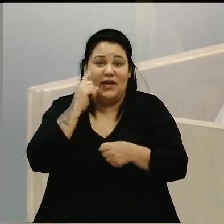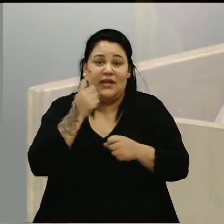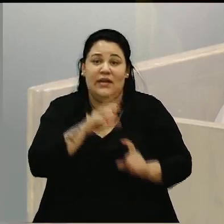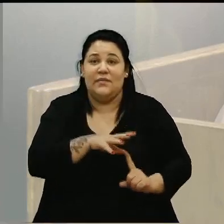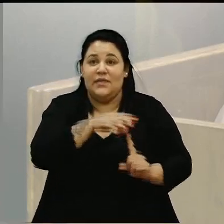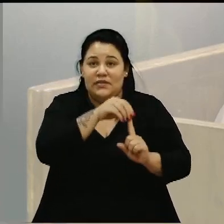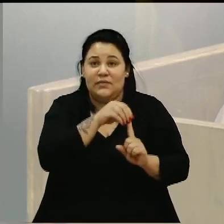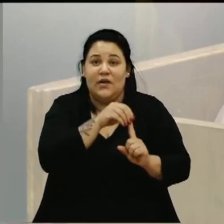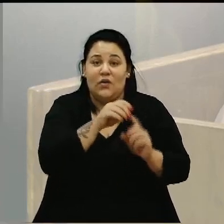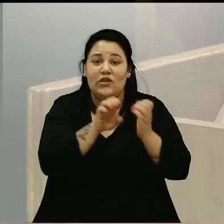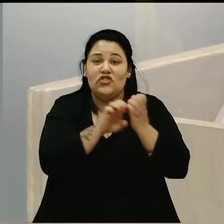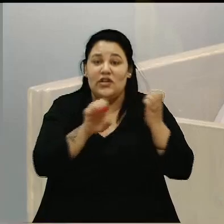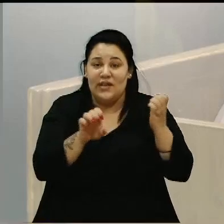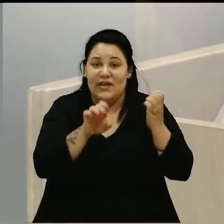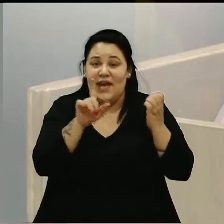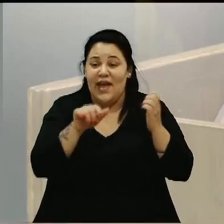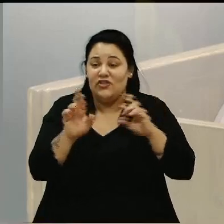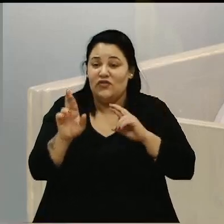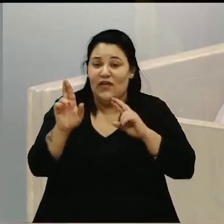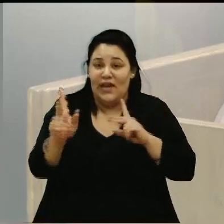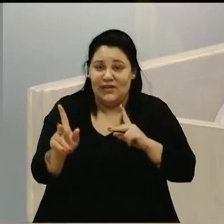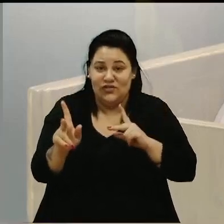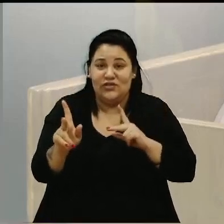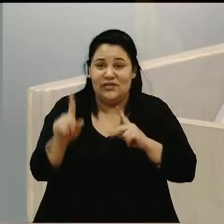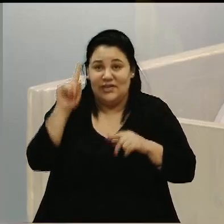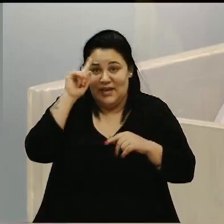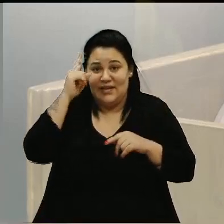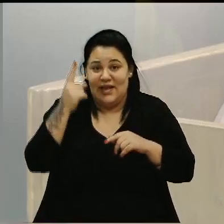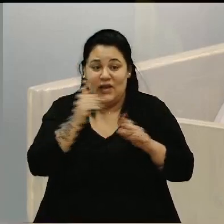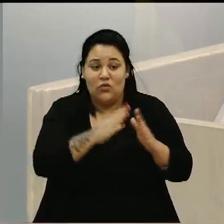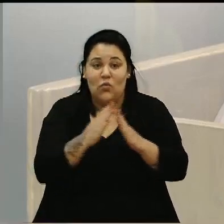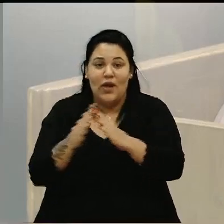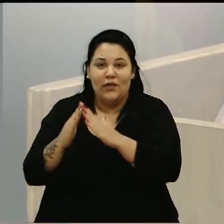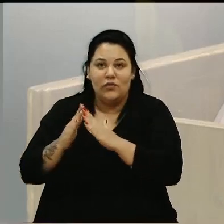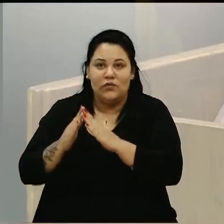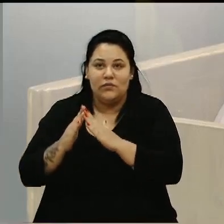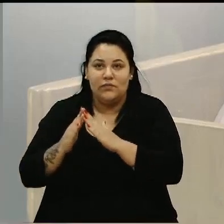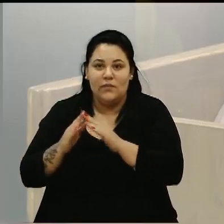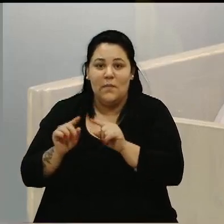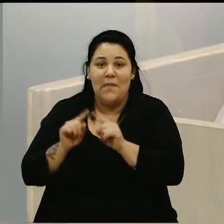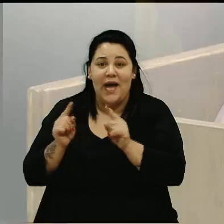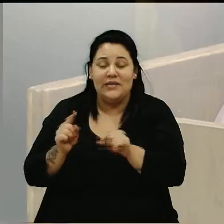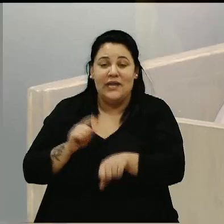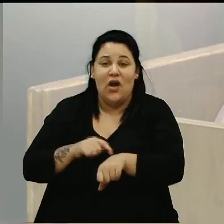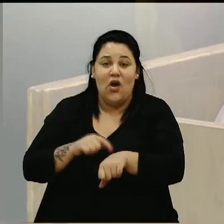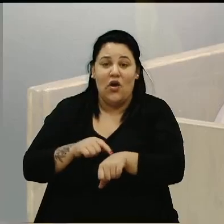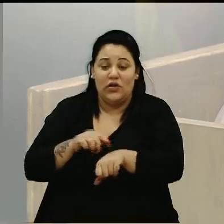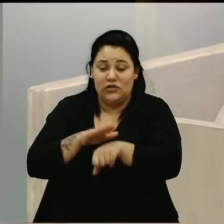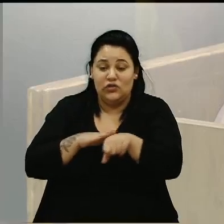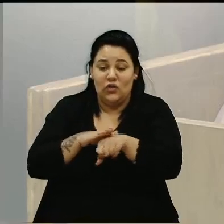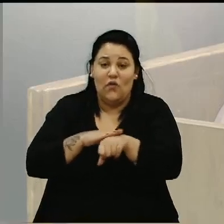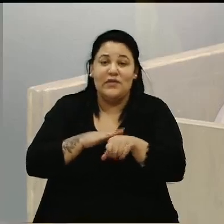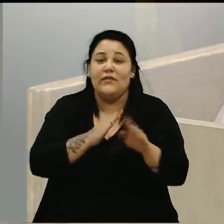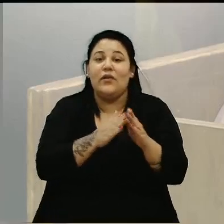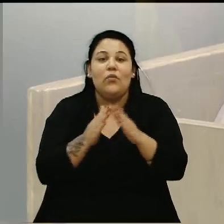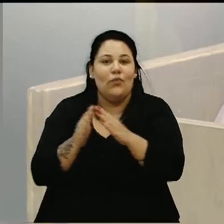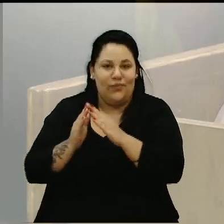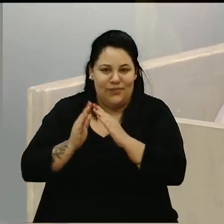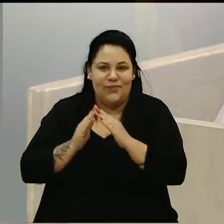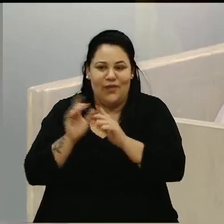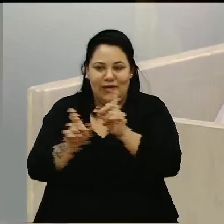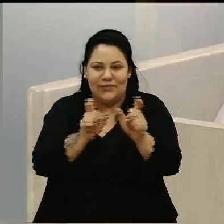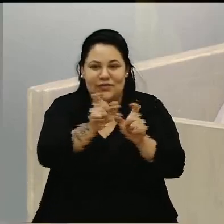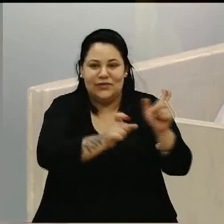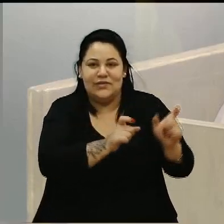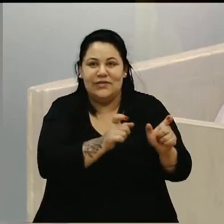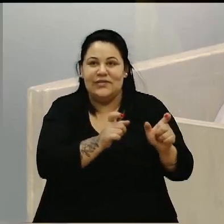da engenharia era diferente da ideia do morador. E quando nós conversávamos com o morador, ele